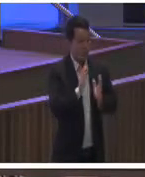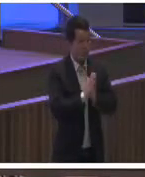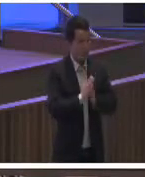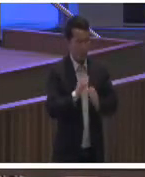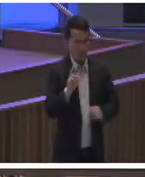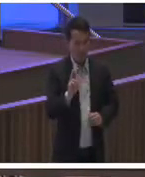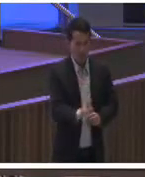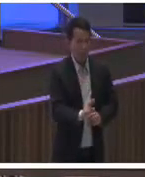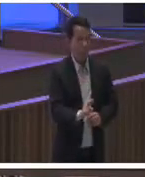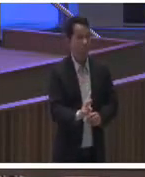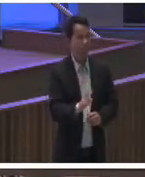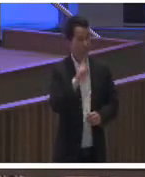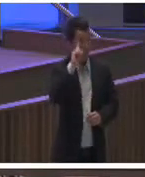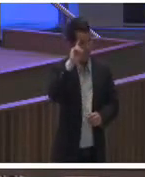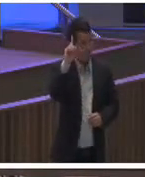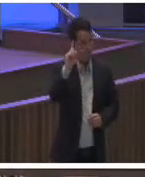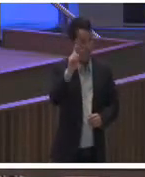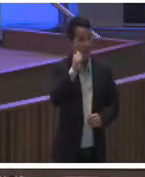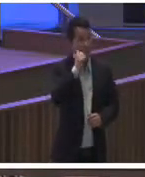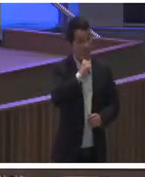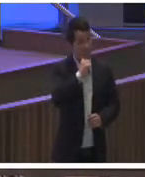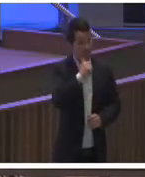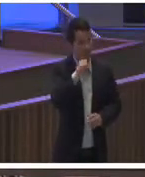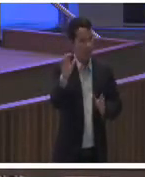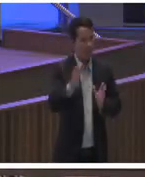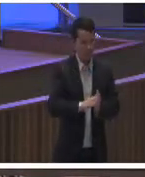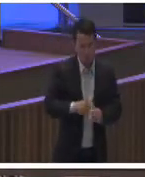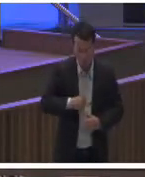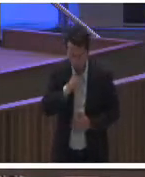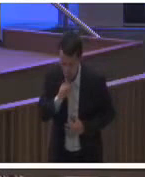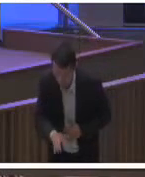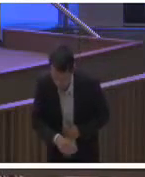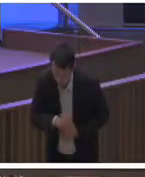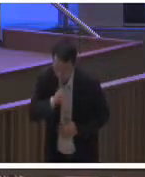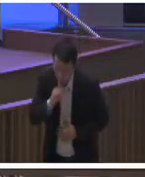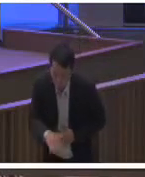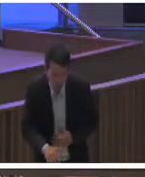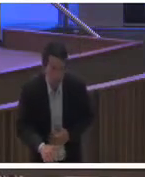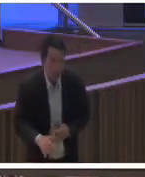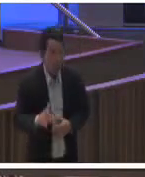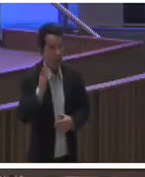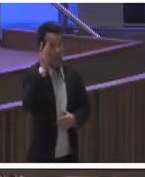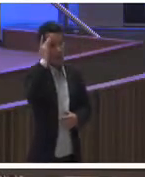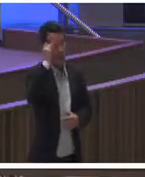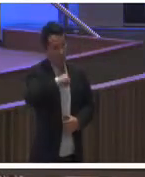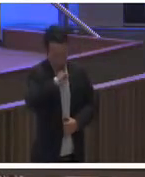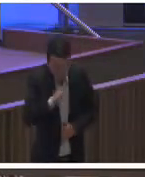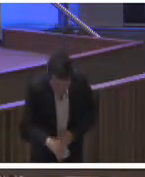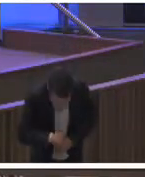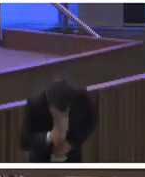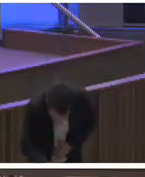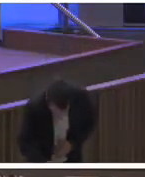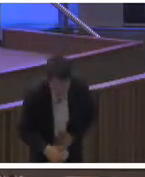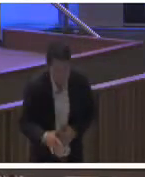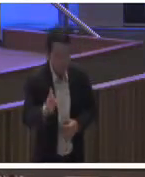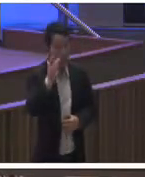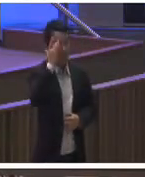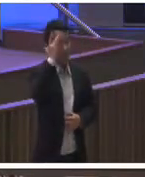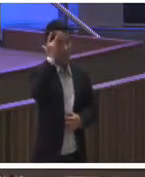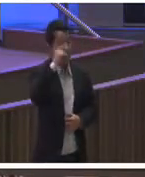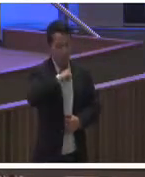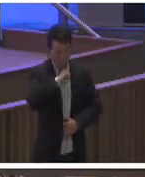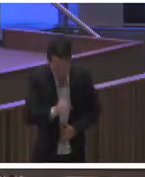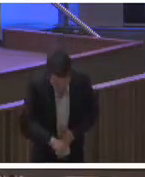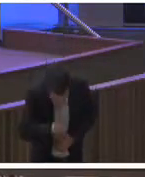Uma noite ela chegou vomitando, na outra noite ela chegou vomitando, na outra noite ela chegou vomitando,